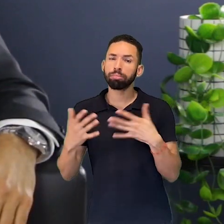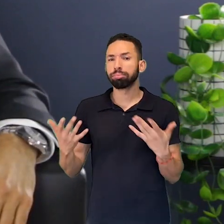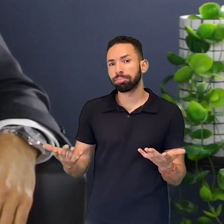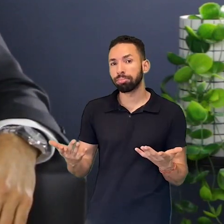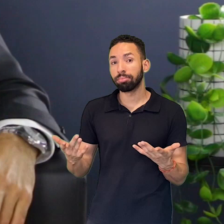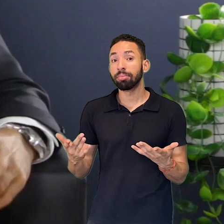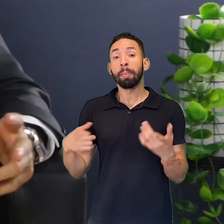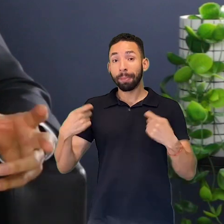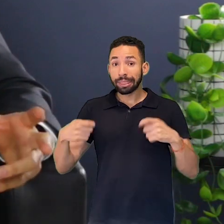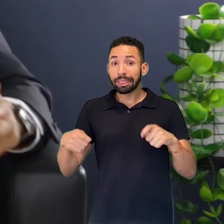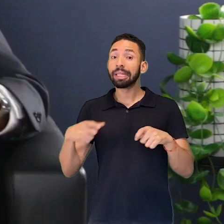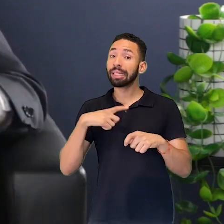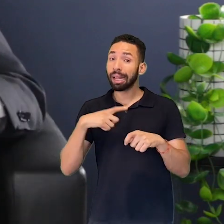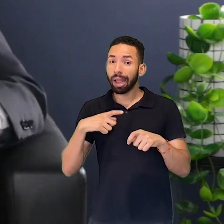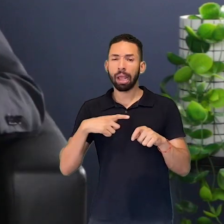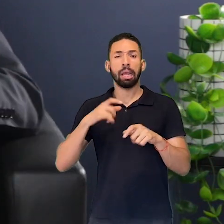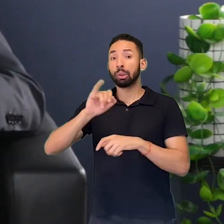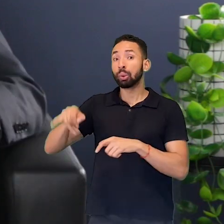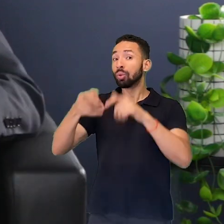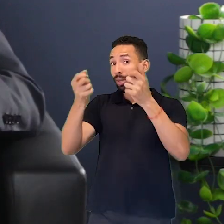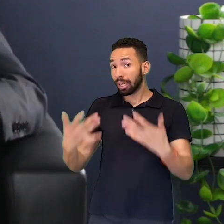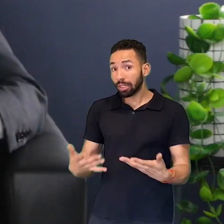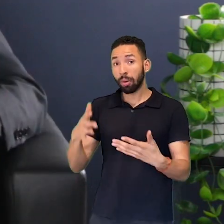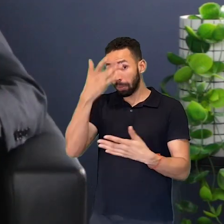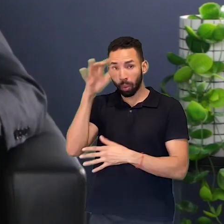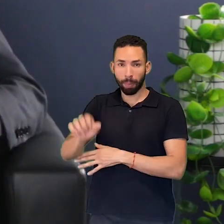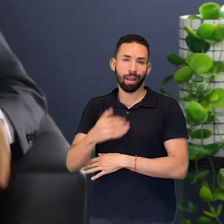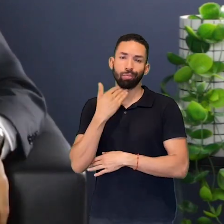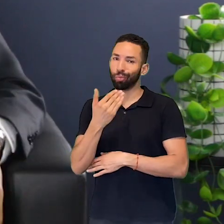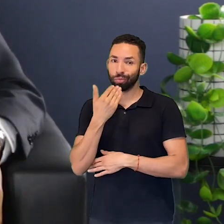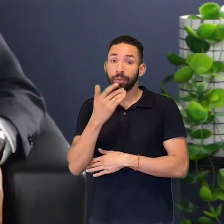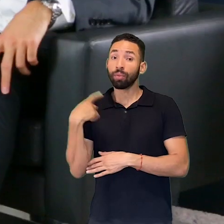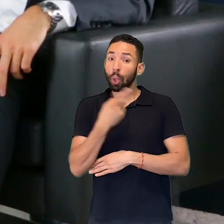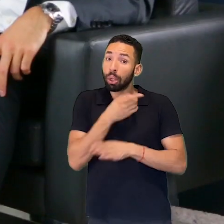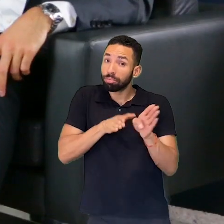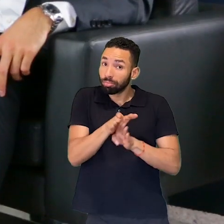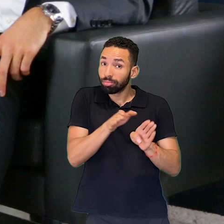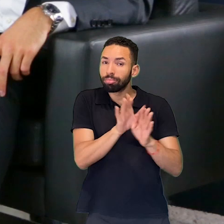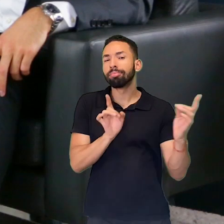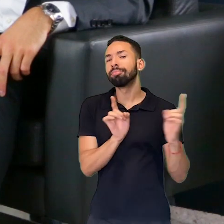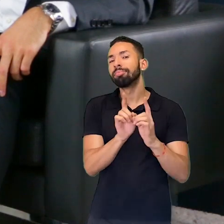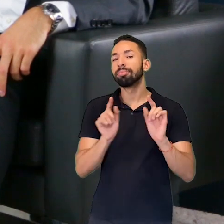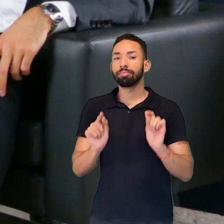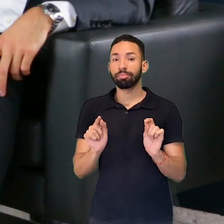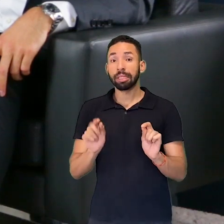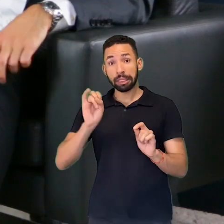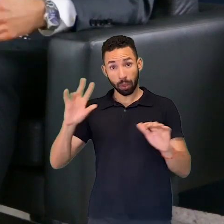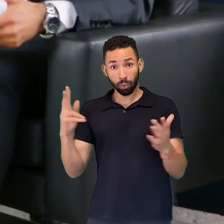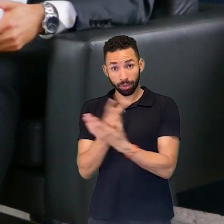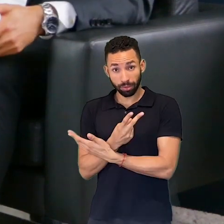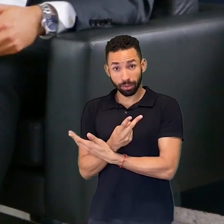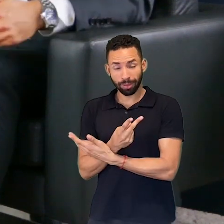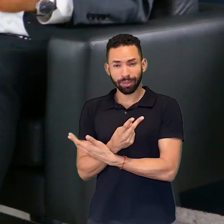doença. Então, tem que ter algum motivo para esse medicamento não ser entregue. Aí o que a gente recomenda para os assistidos é